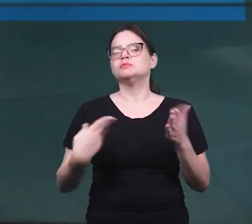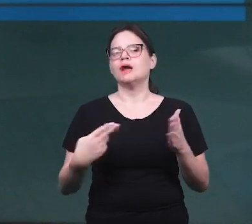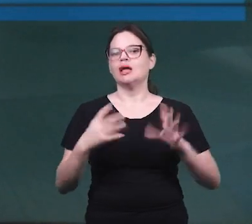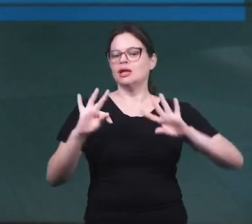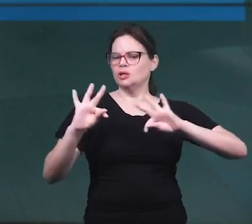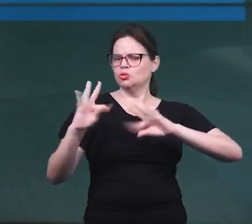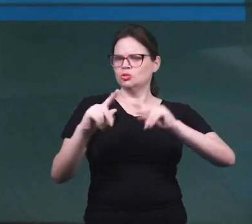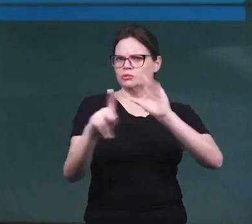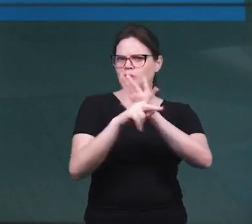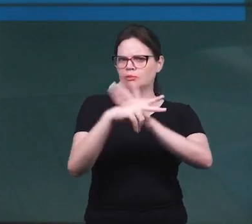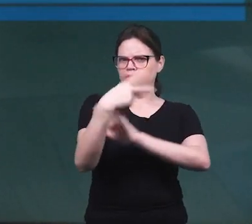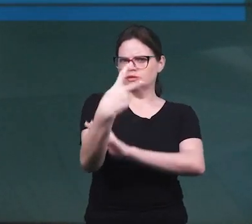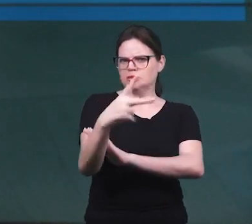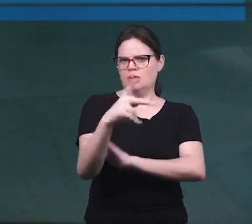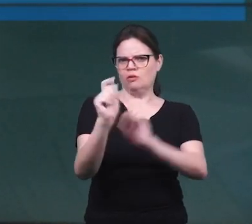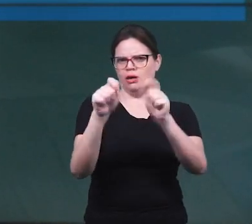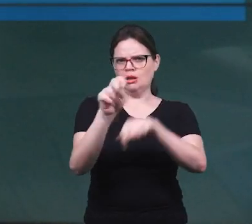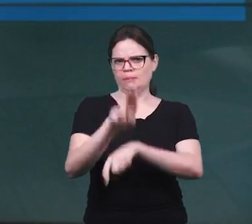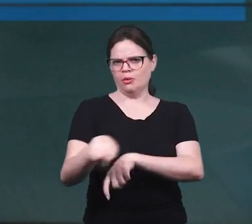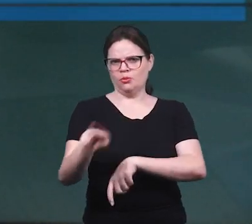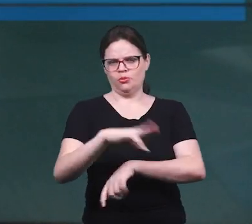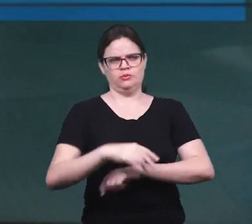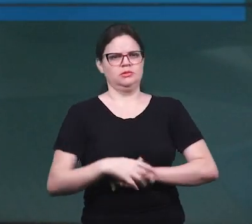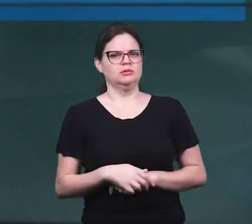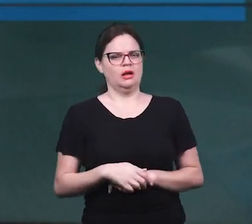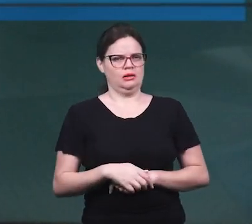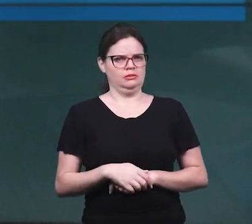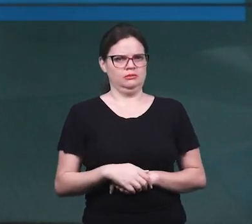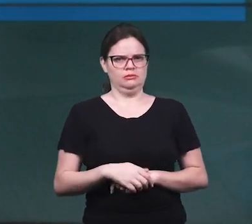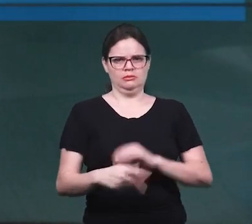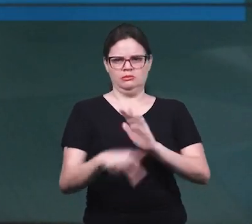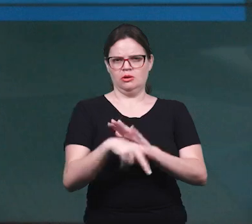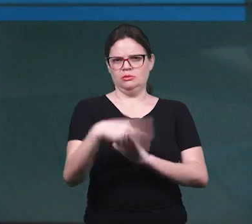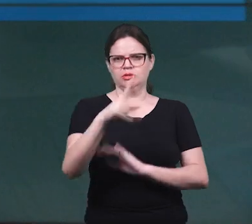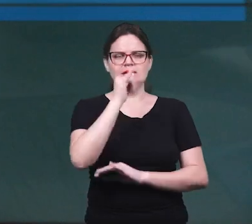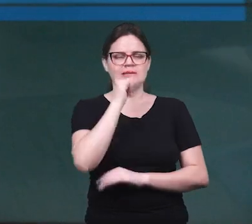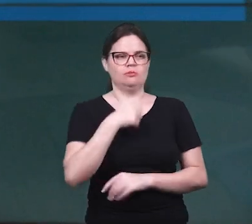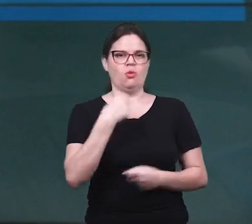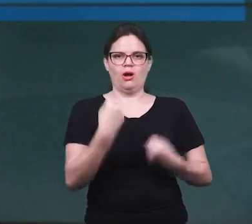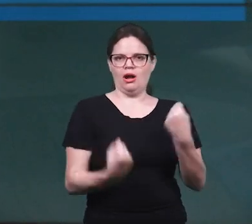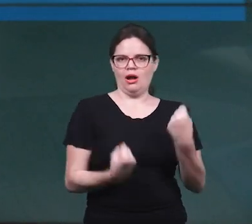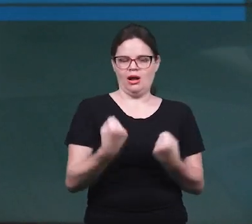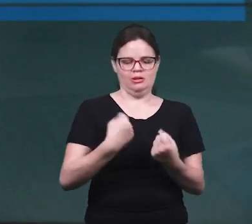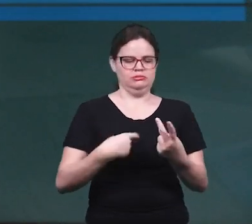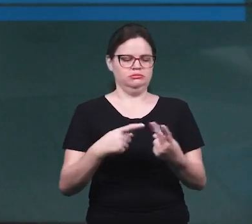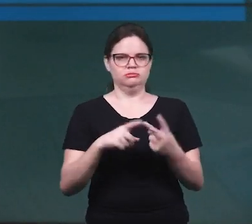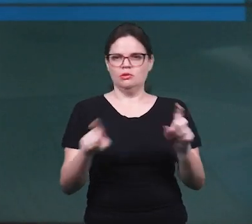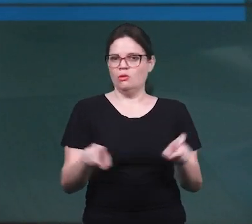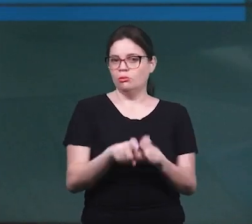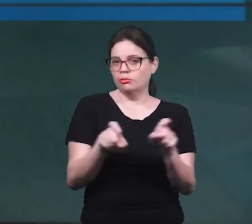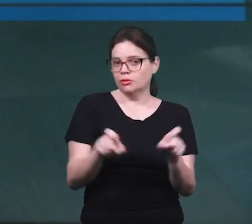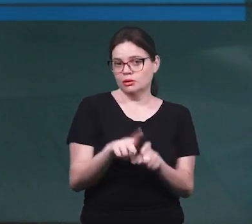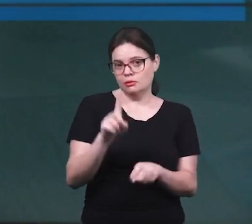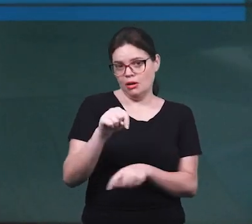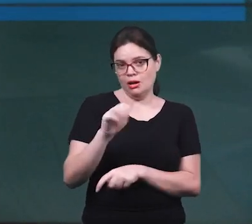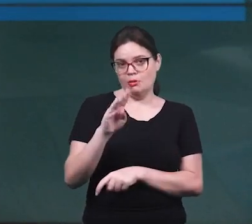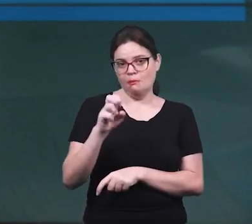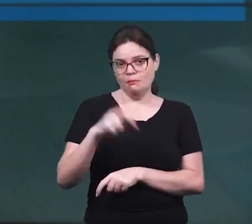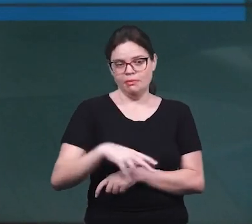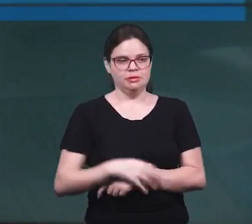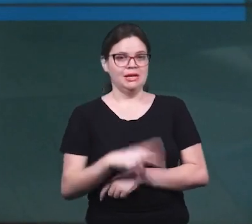possui para seu uso, que tem utilidade. O seu carro é um bem, o seu computador é um bem, o